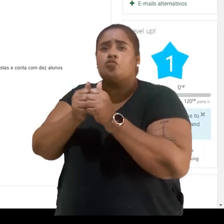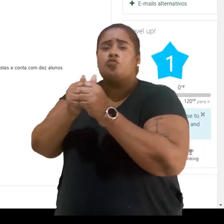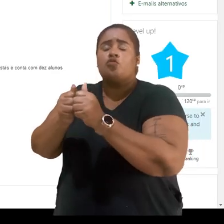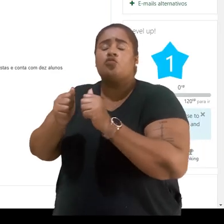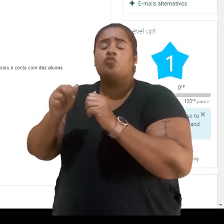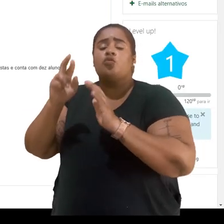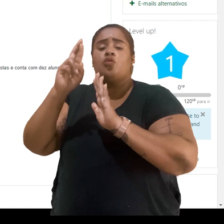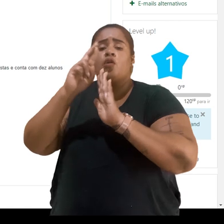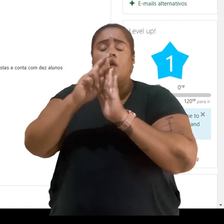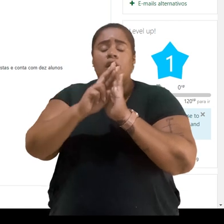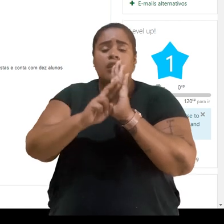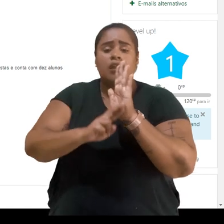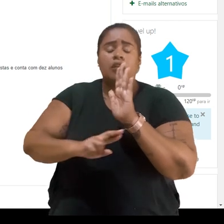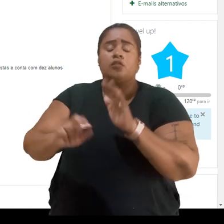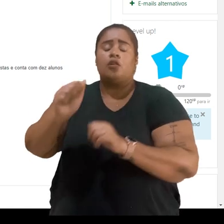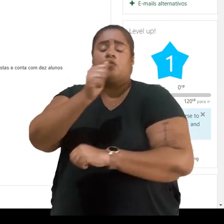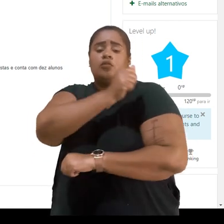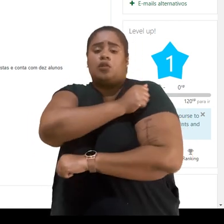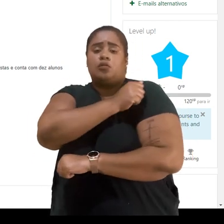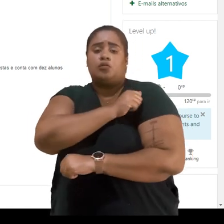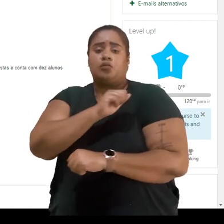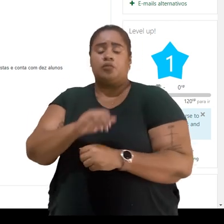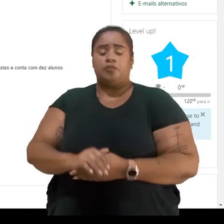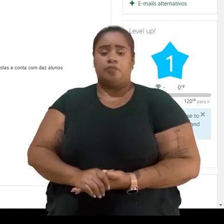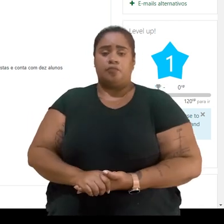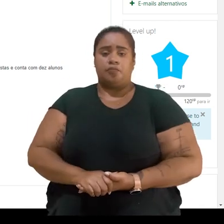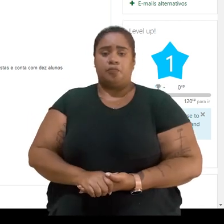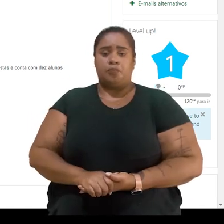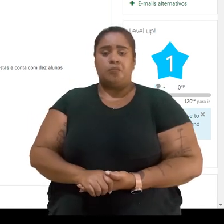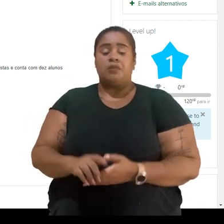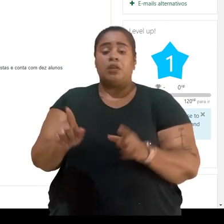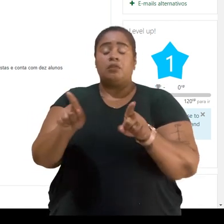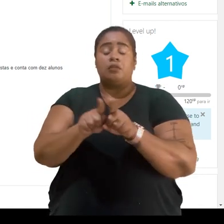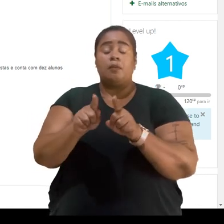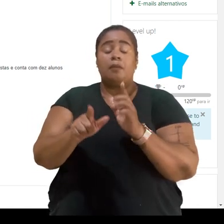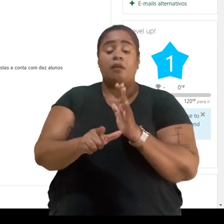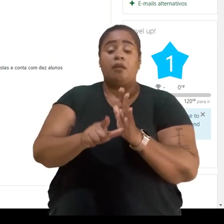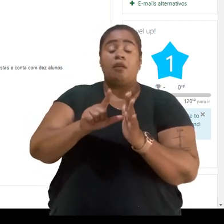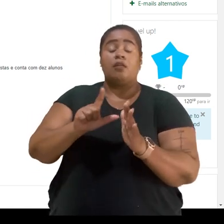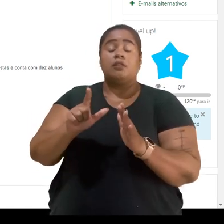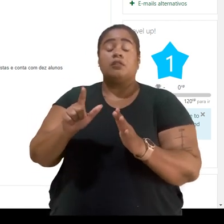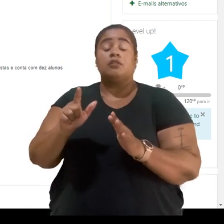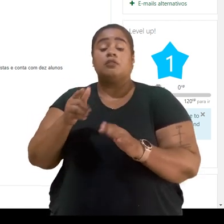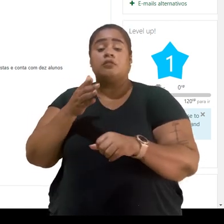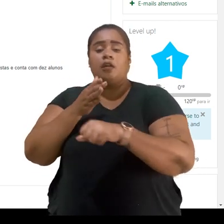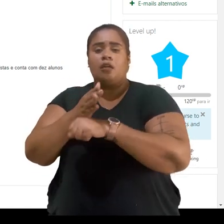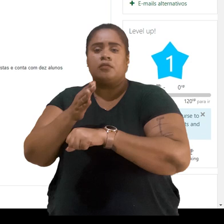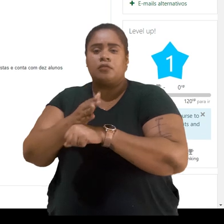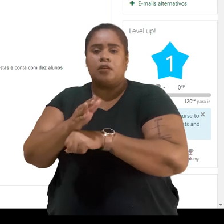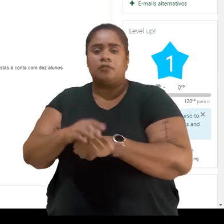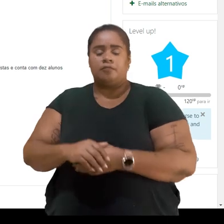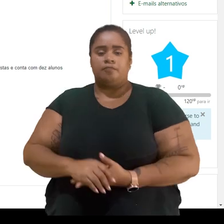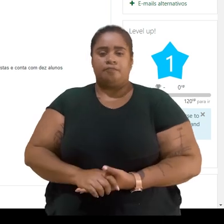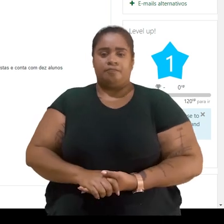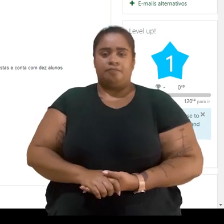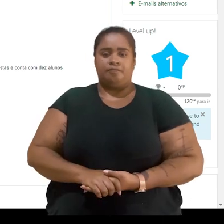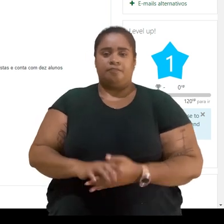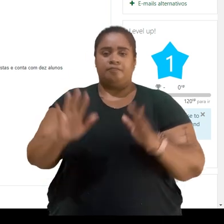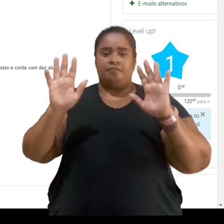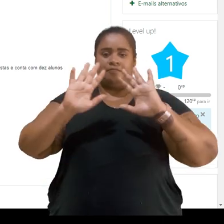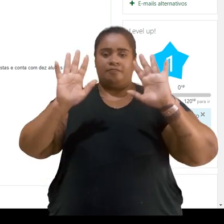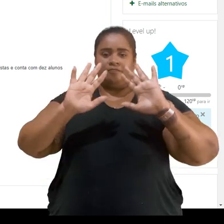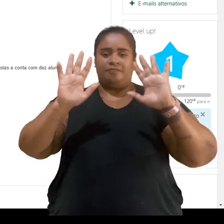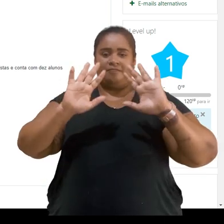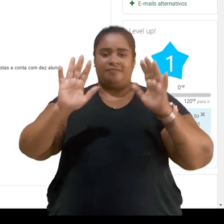formas de realizar esse acompanhamento do aluno verificando Então os relatórios e o seu último